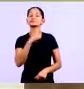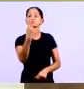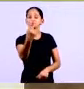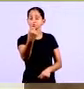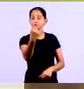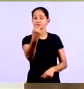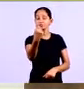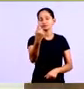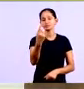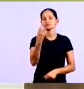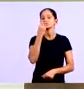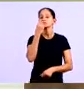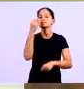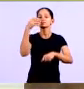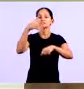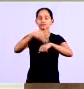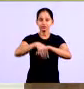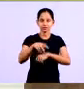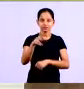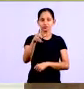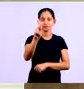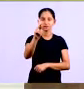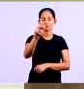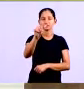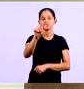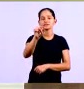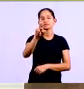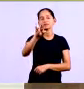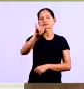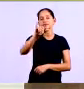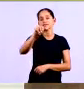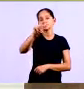da Karina de Cacoal.